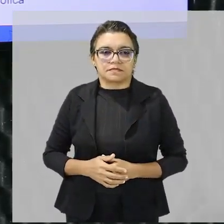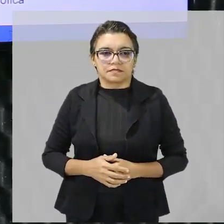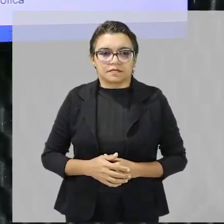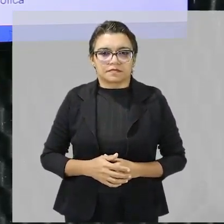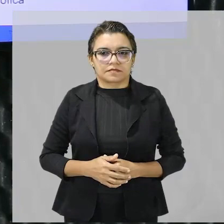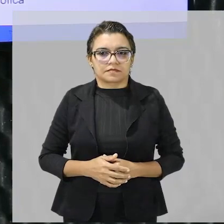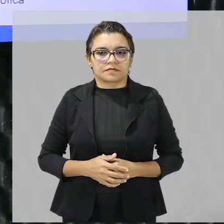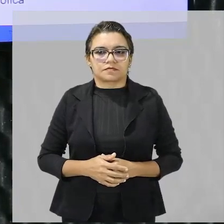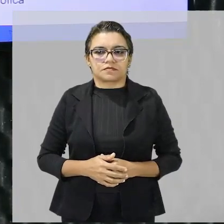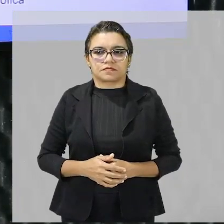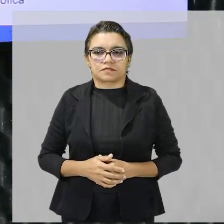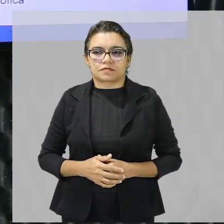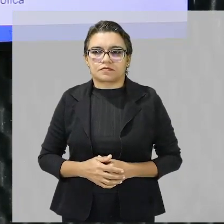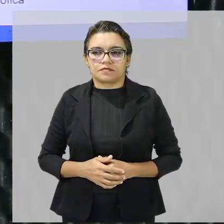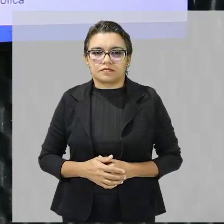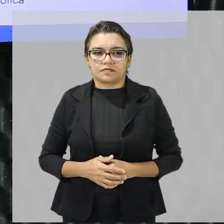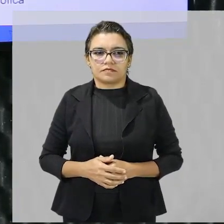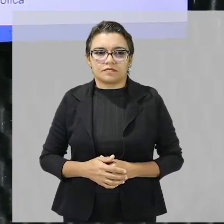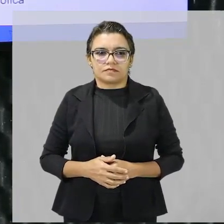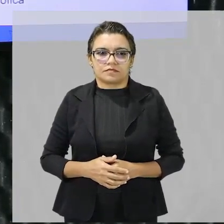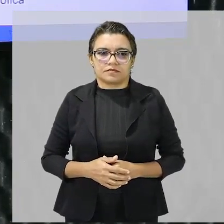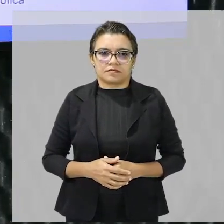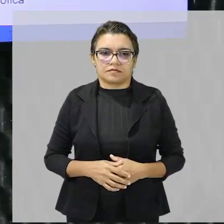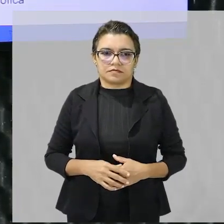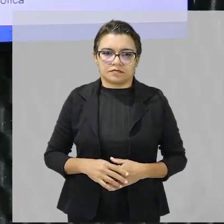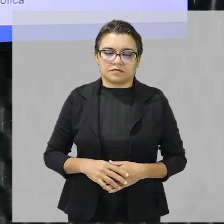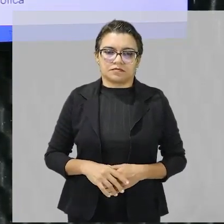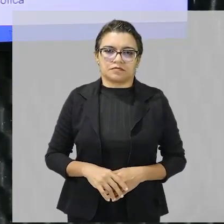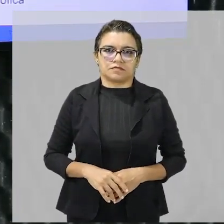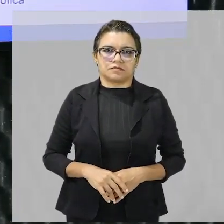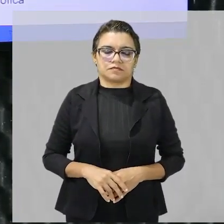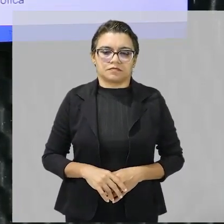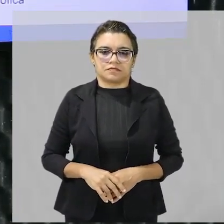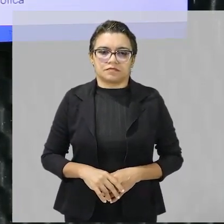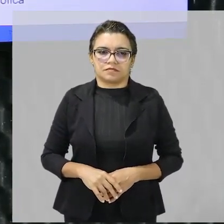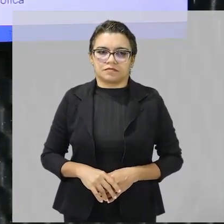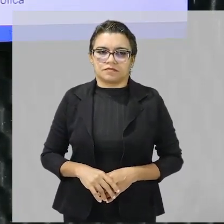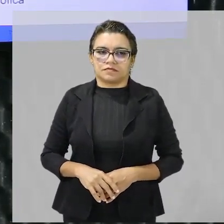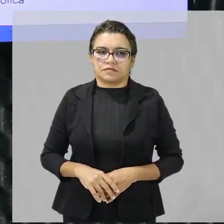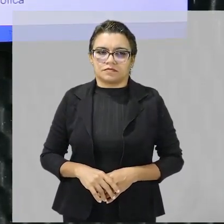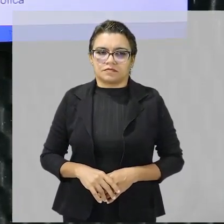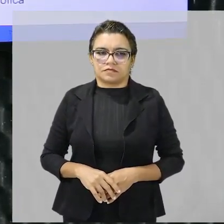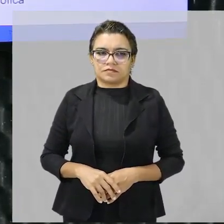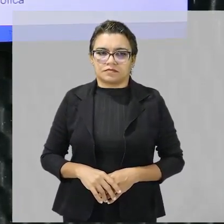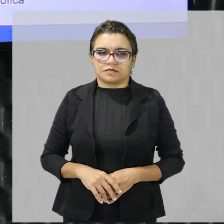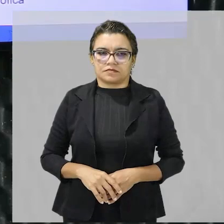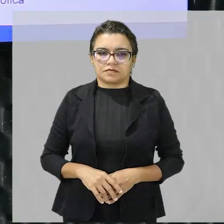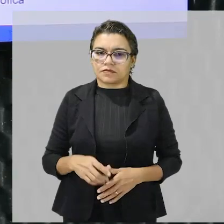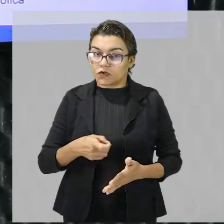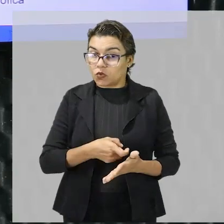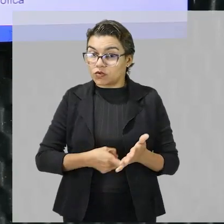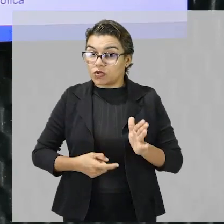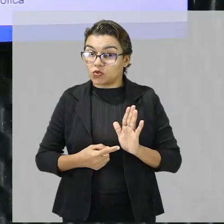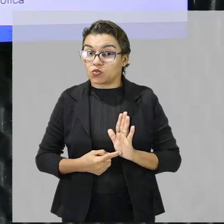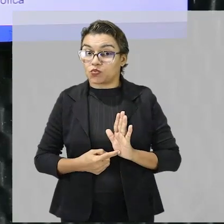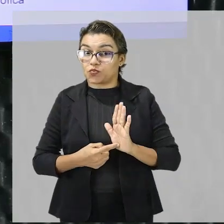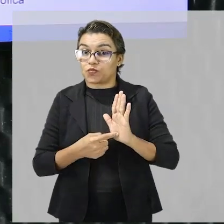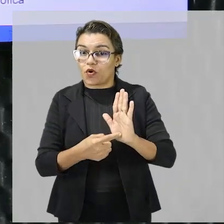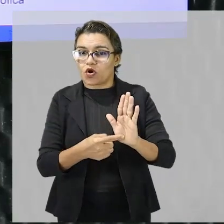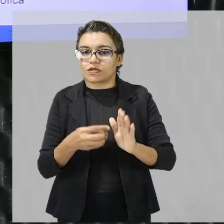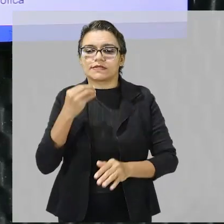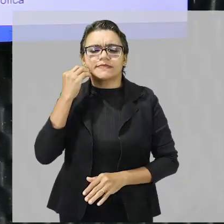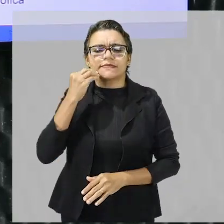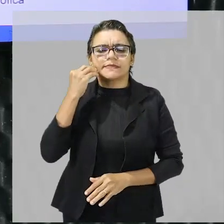ideia, simplesmente não fazia e não conseguia compreendê-la. O texto descreve a experiência